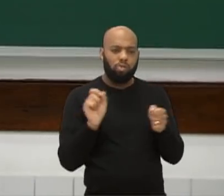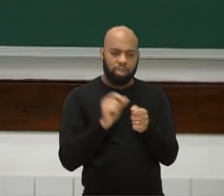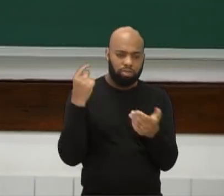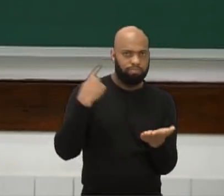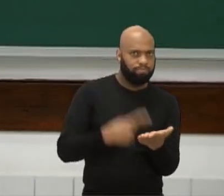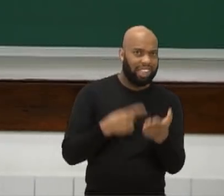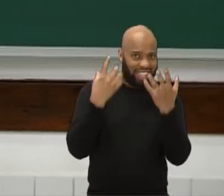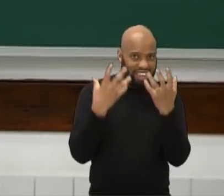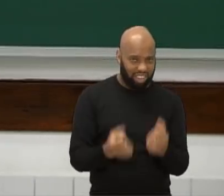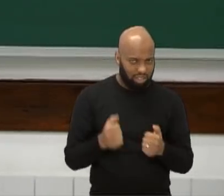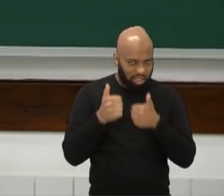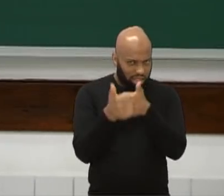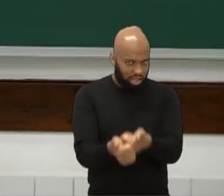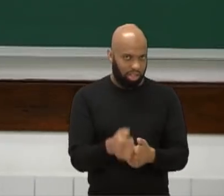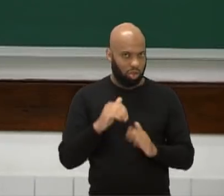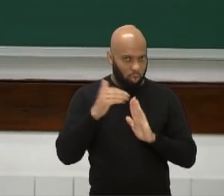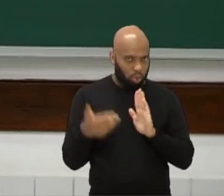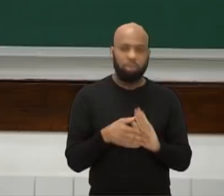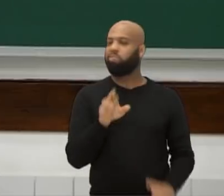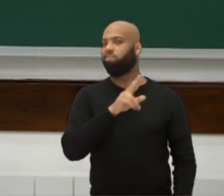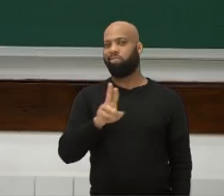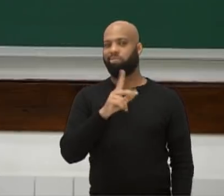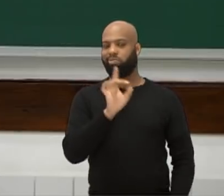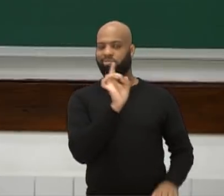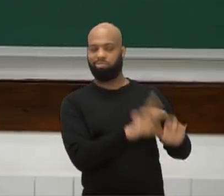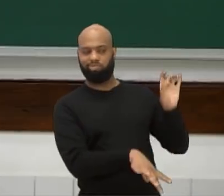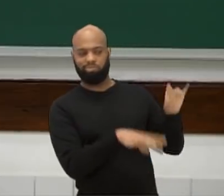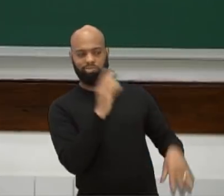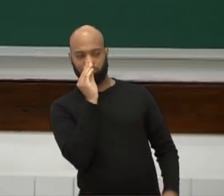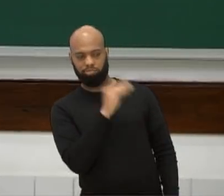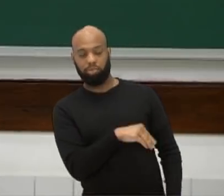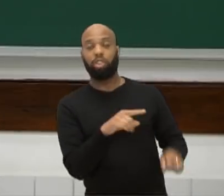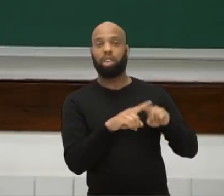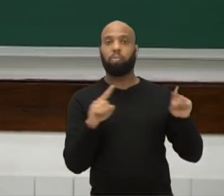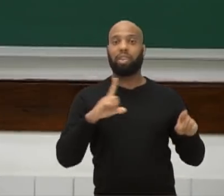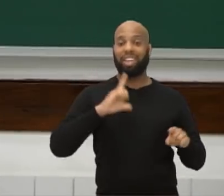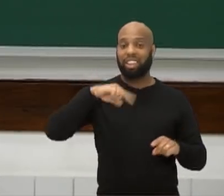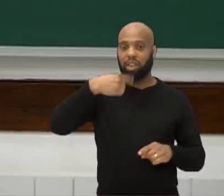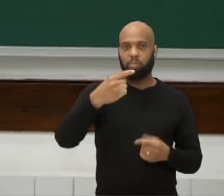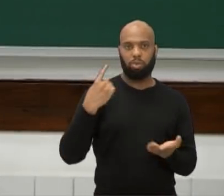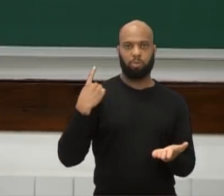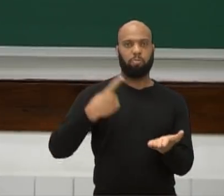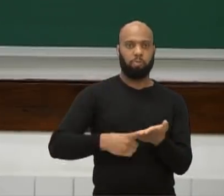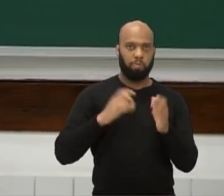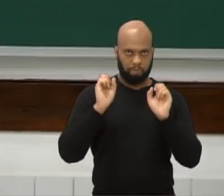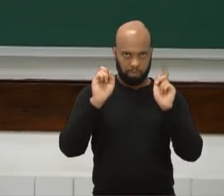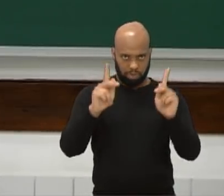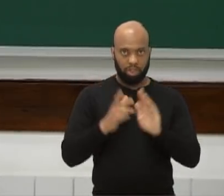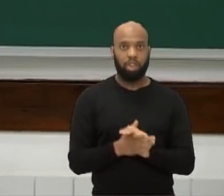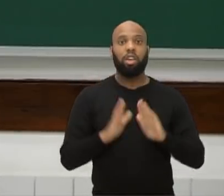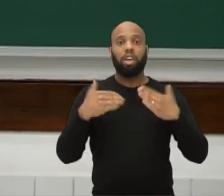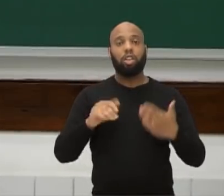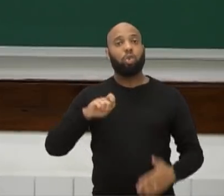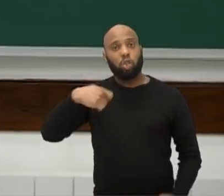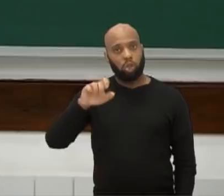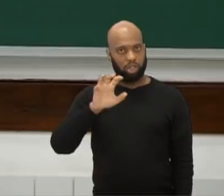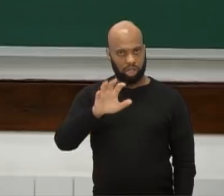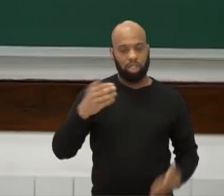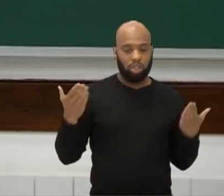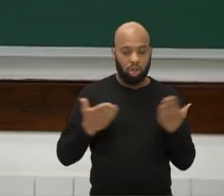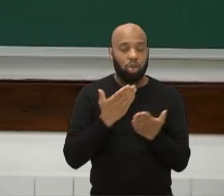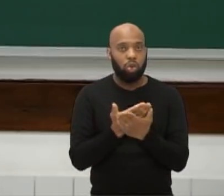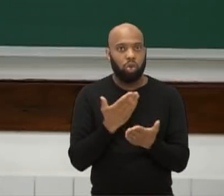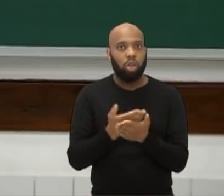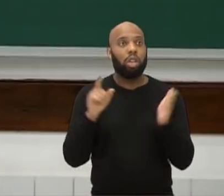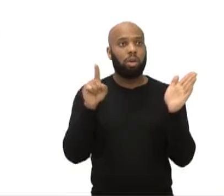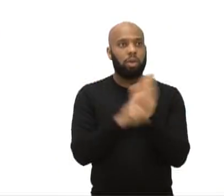não foram totalmente cumpridas, mas isso foi um pós-tratado, ok? Diante disso, vamos